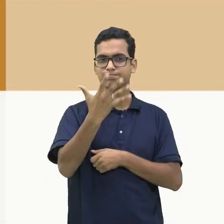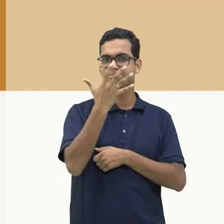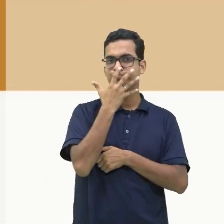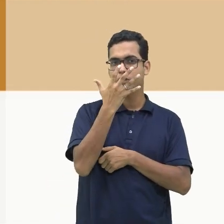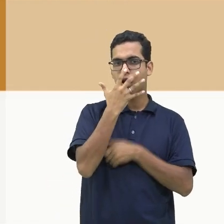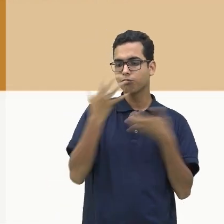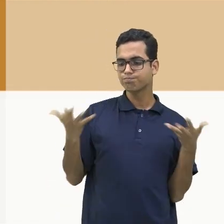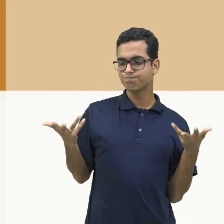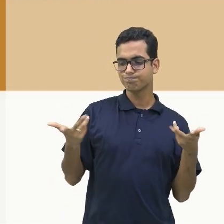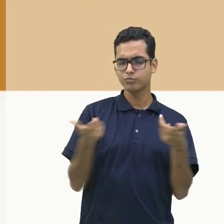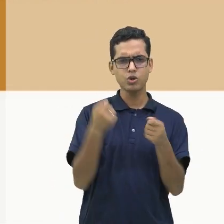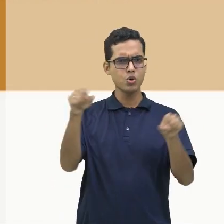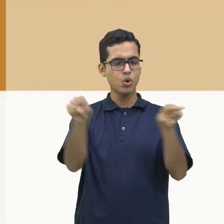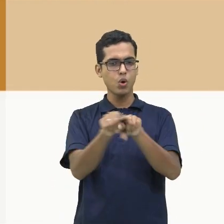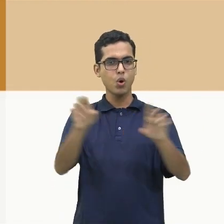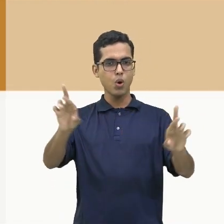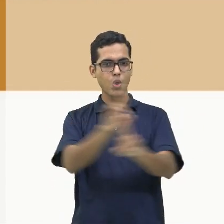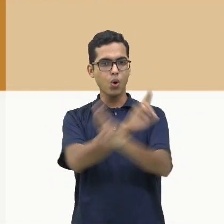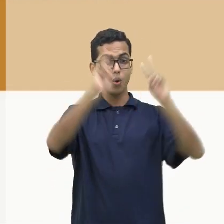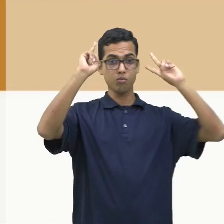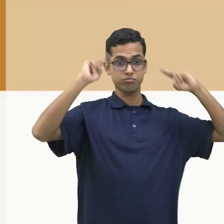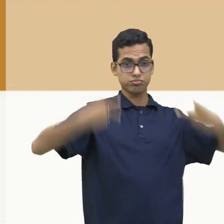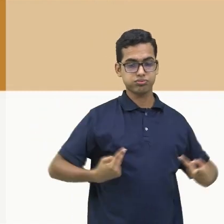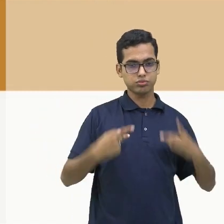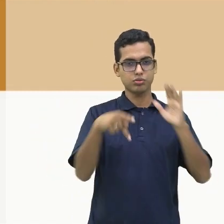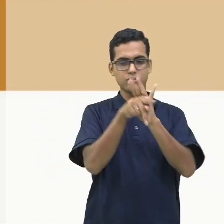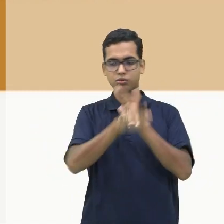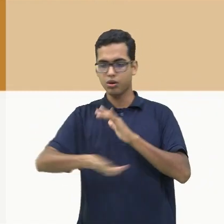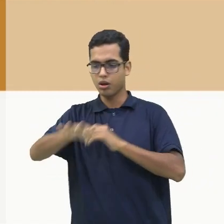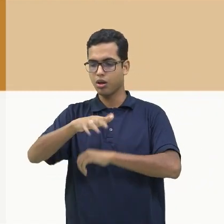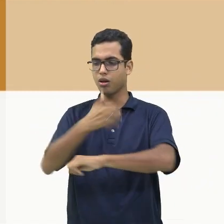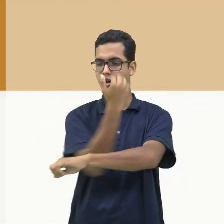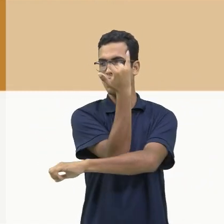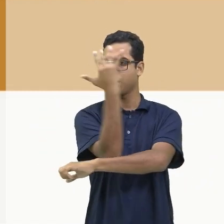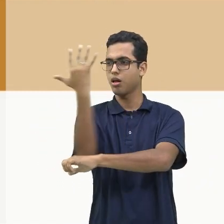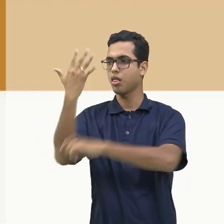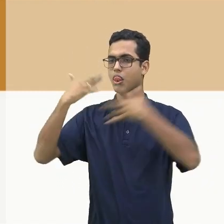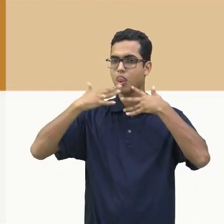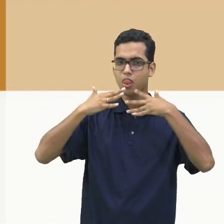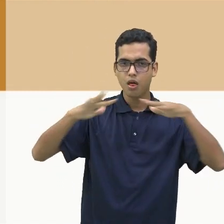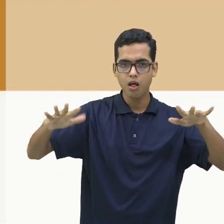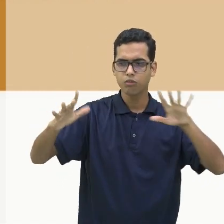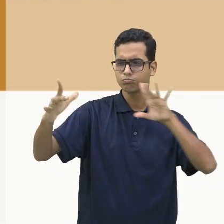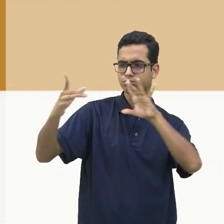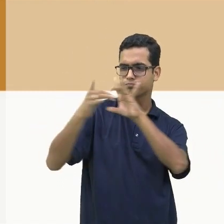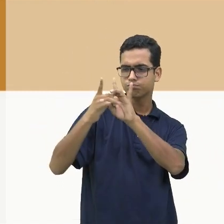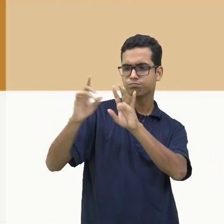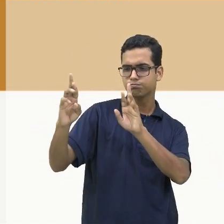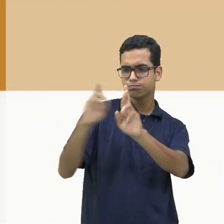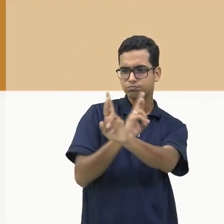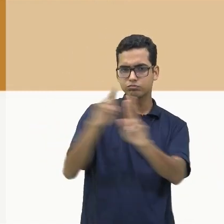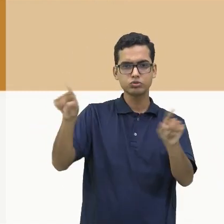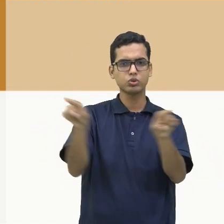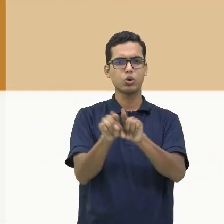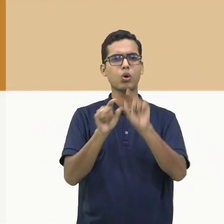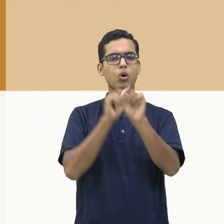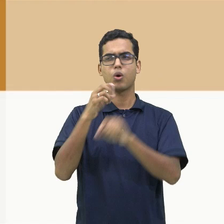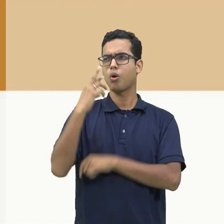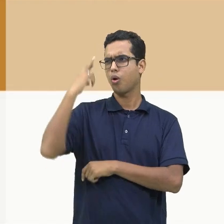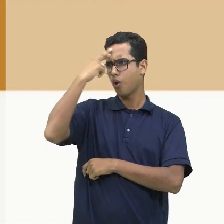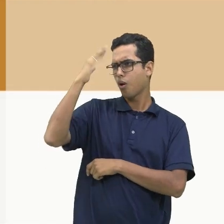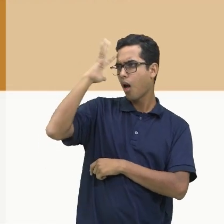sobre a relação entre o homem e o ambiente natural, bem como reflete sobre questões